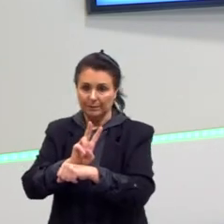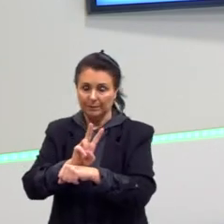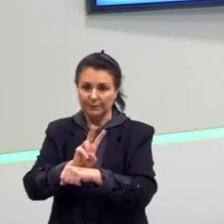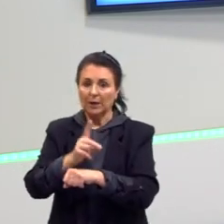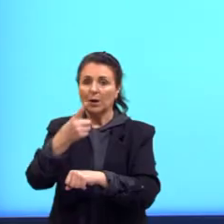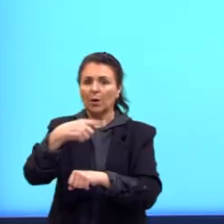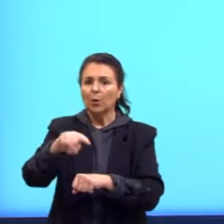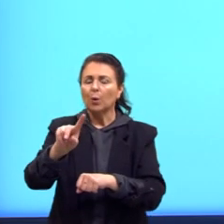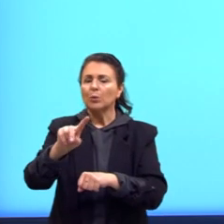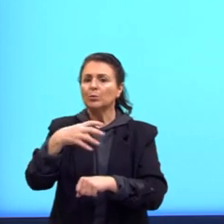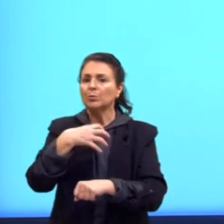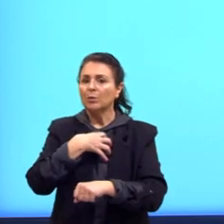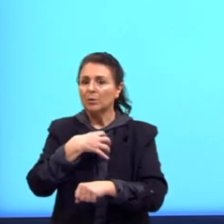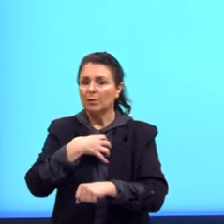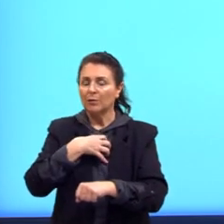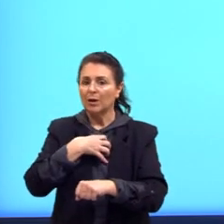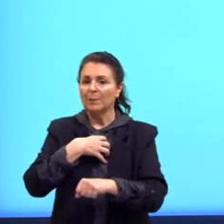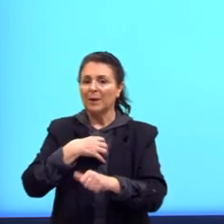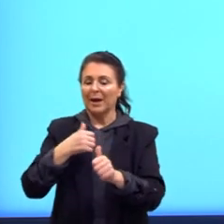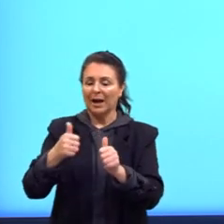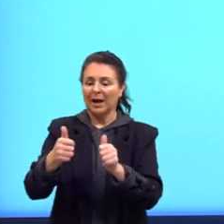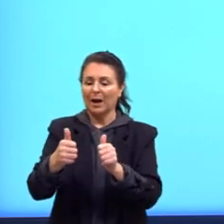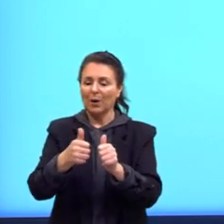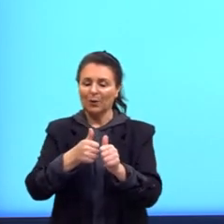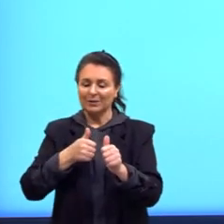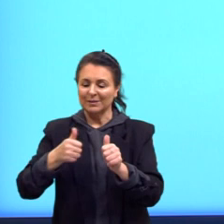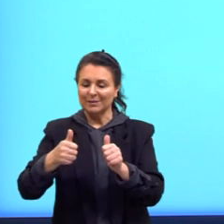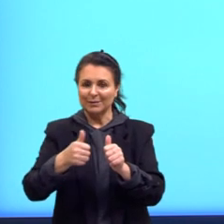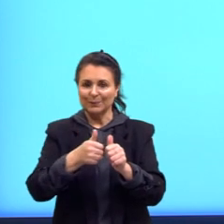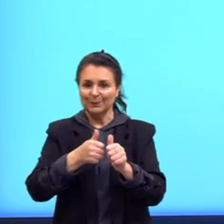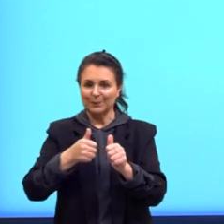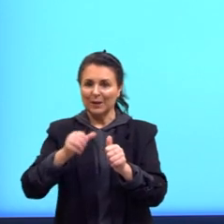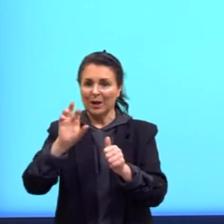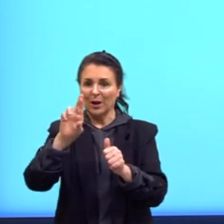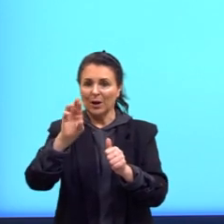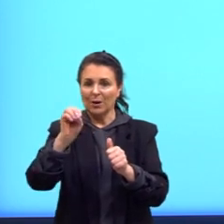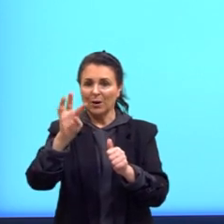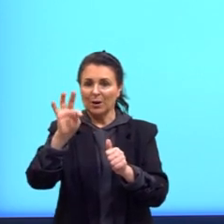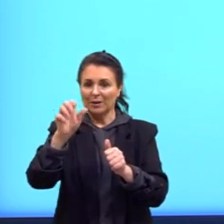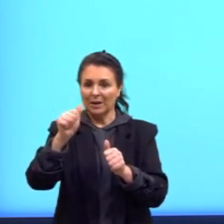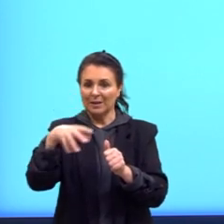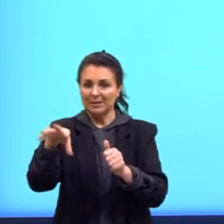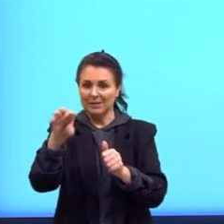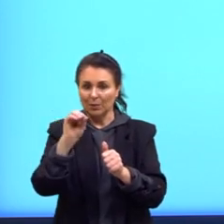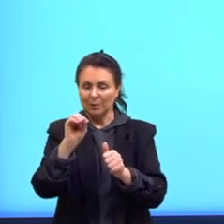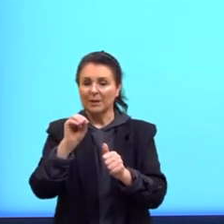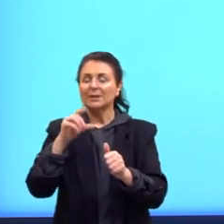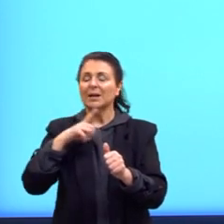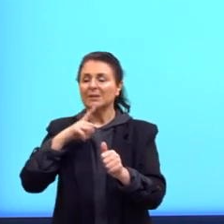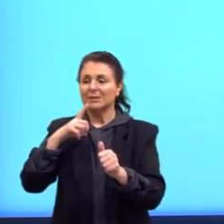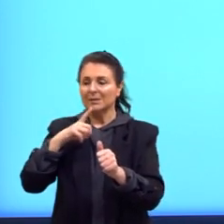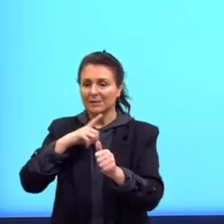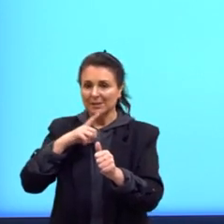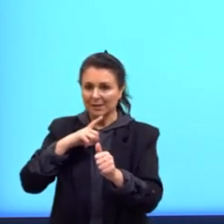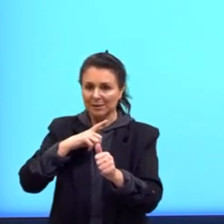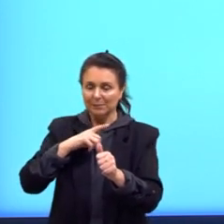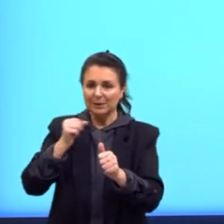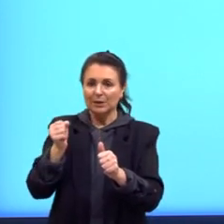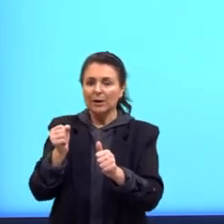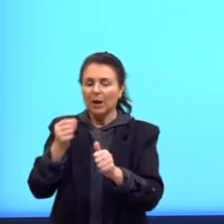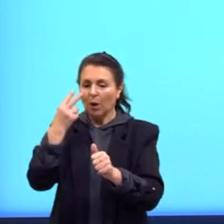outra forma é a rotação às vezes geometria nós podemos sempre associar a um ponto de vista